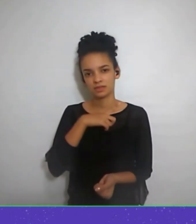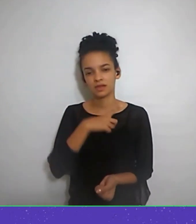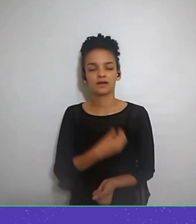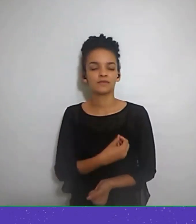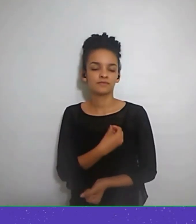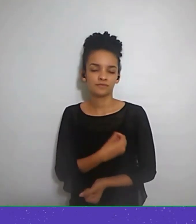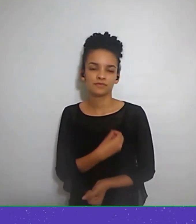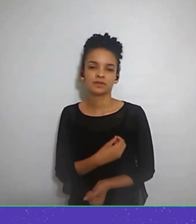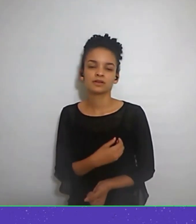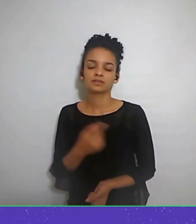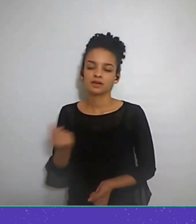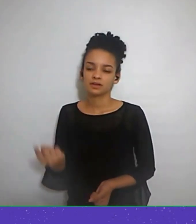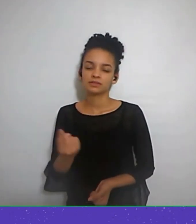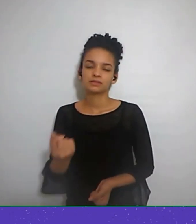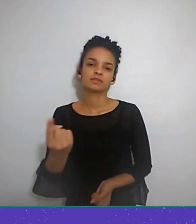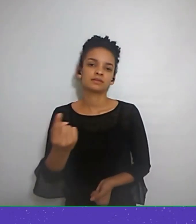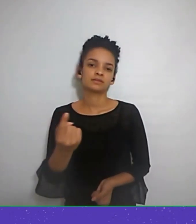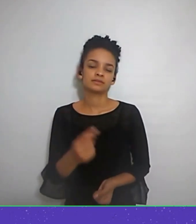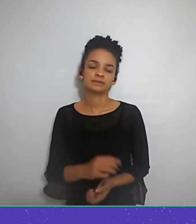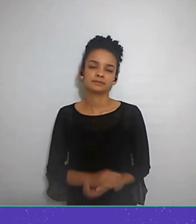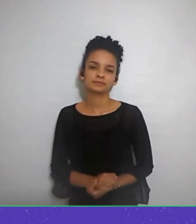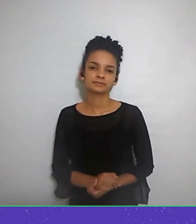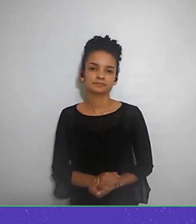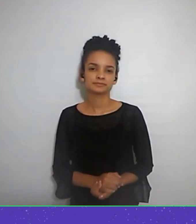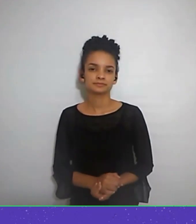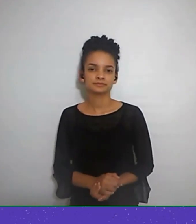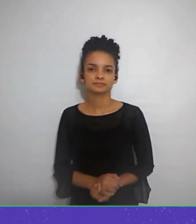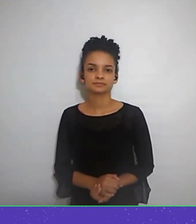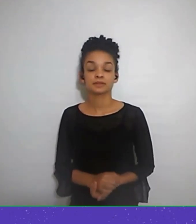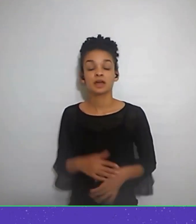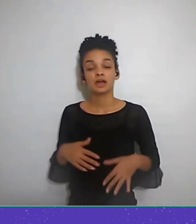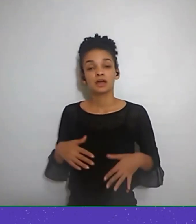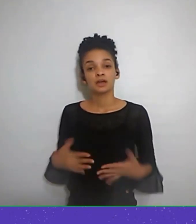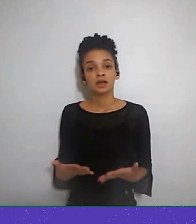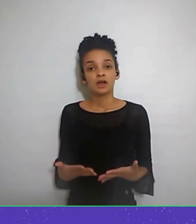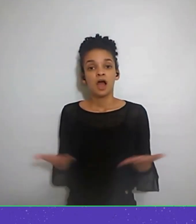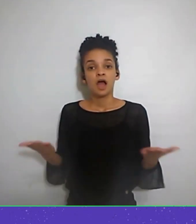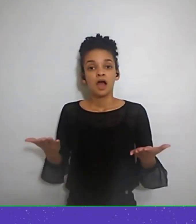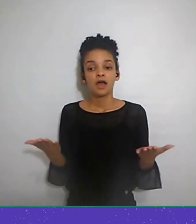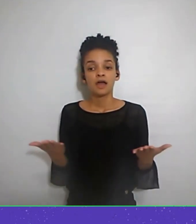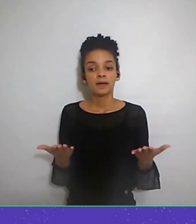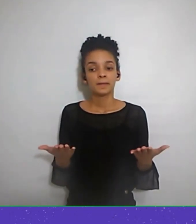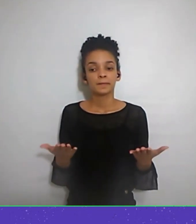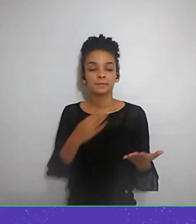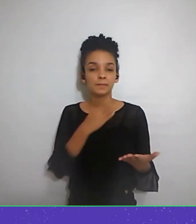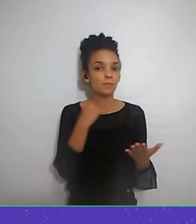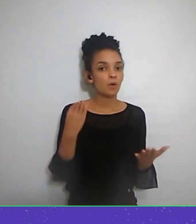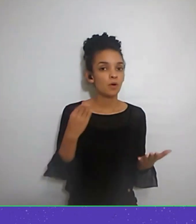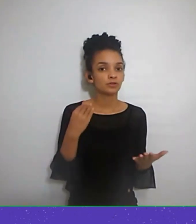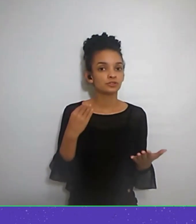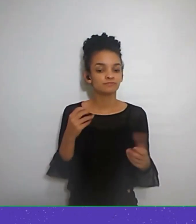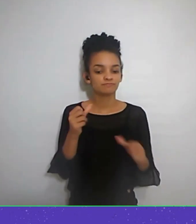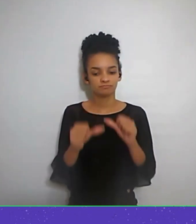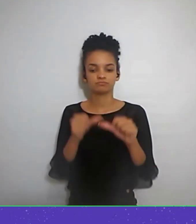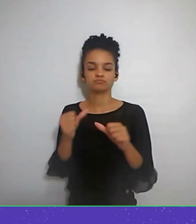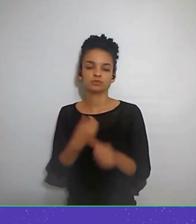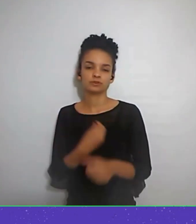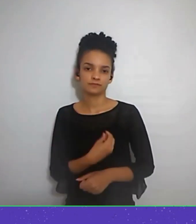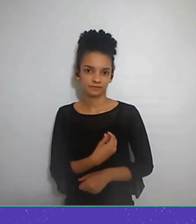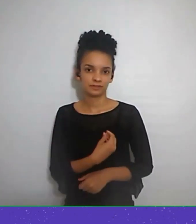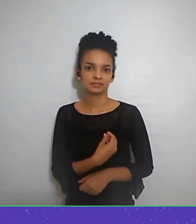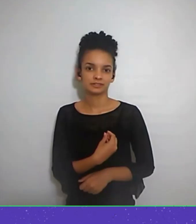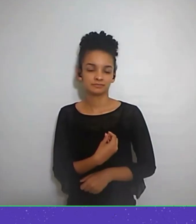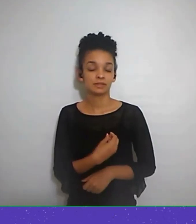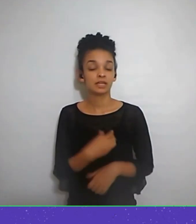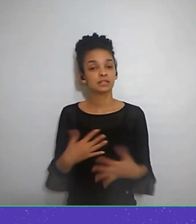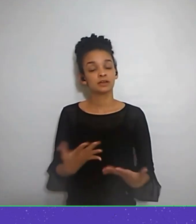mas passou da morte para a vida. Quer dizer, você precisa saber ouvir a palavra do enviado